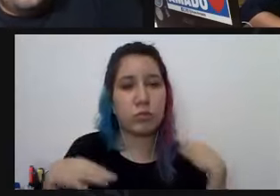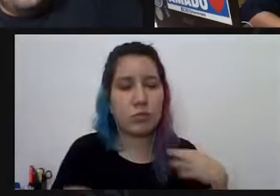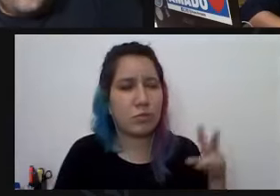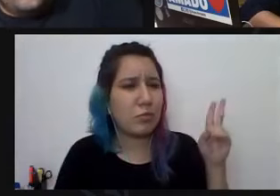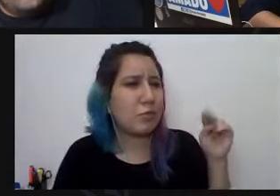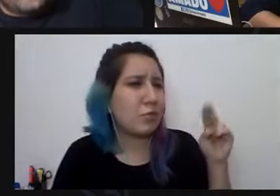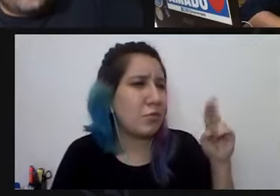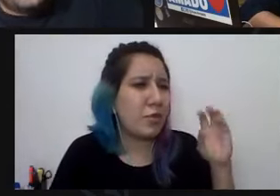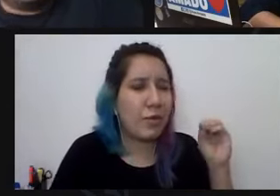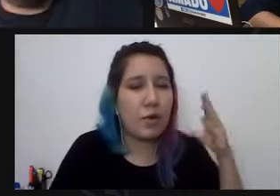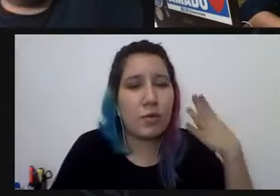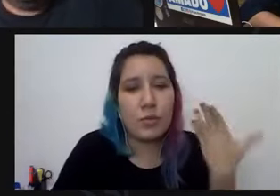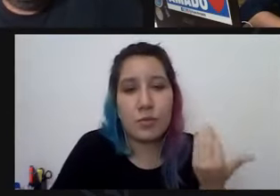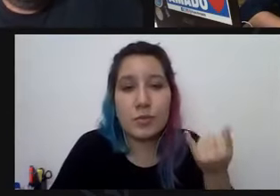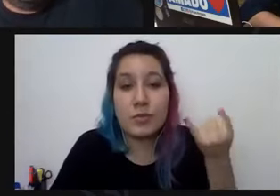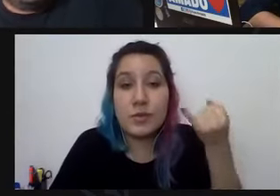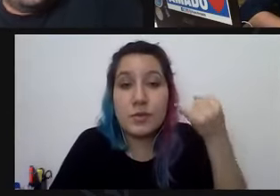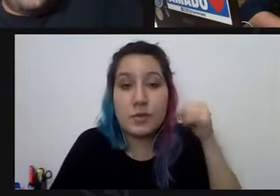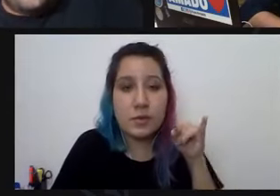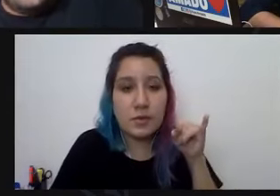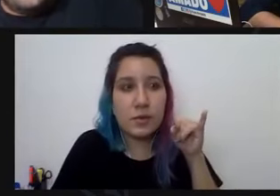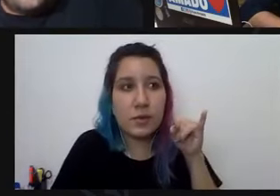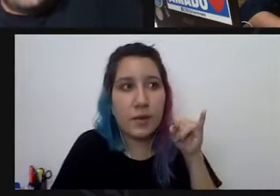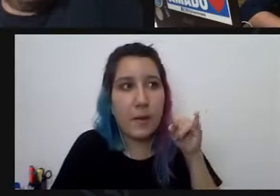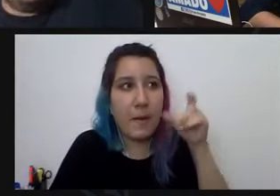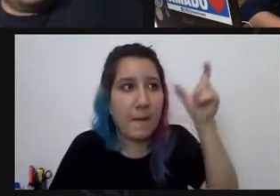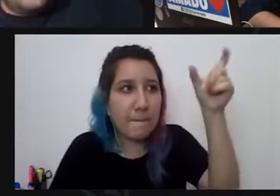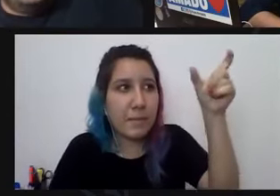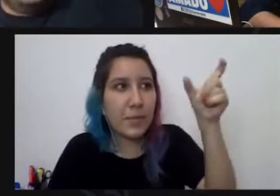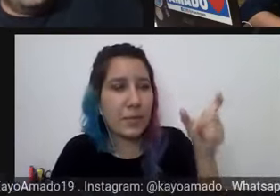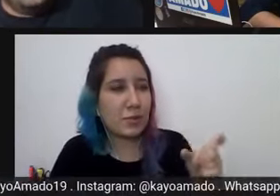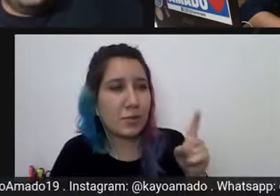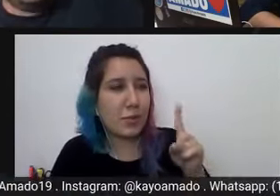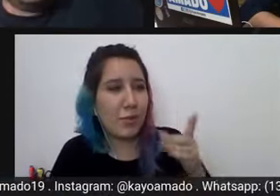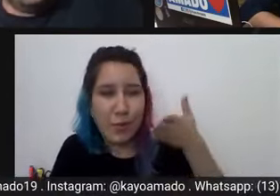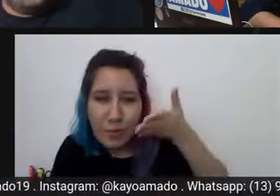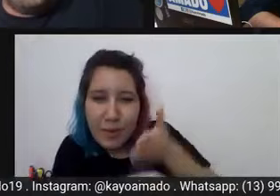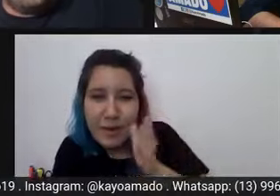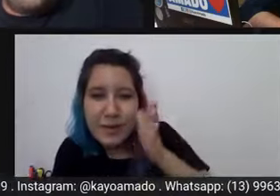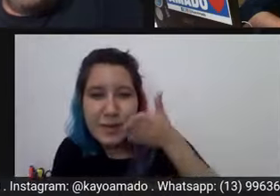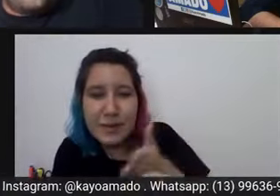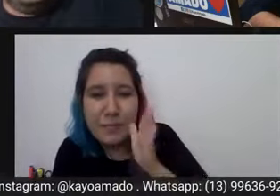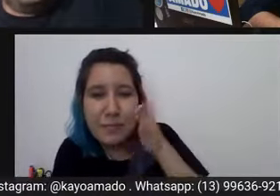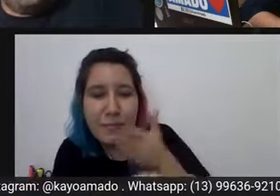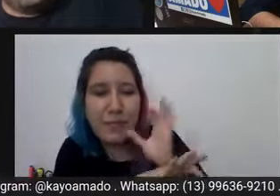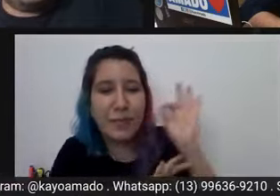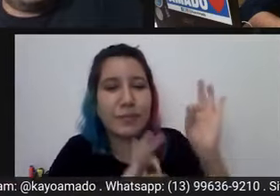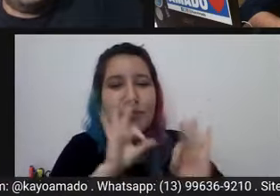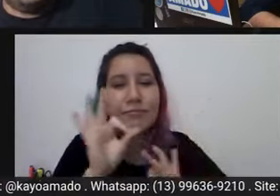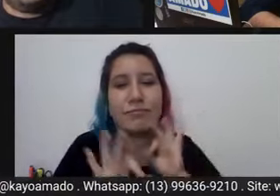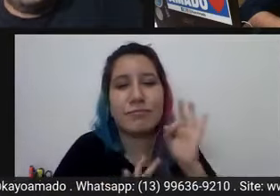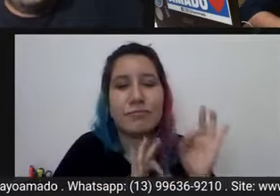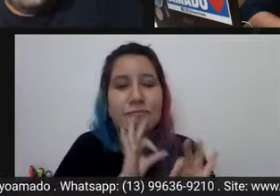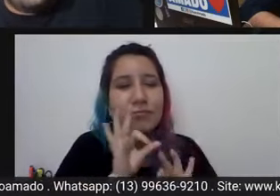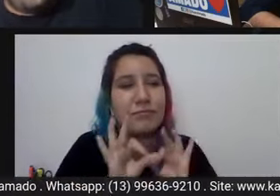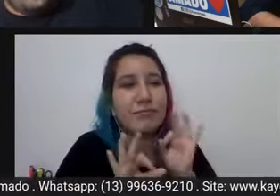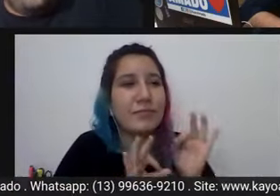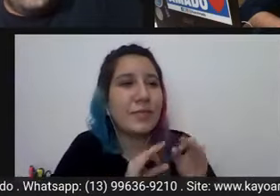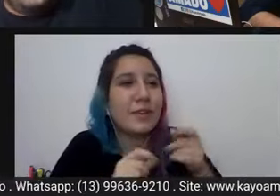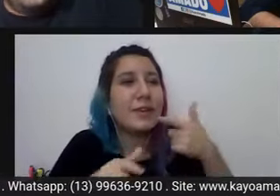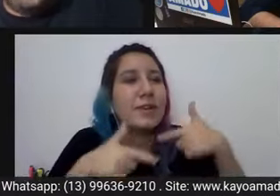não participarem do processo, se toda a engrenagem, o trade de turismo trabalhe de forma junto